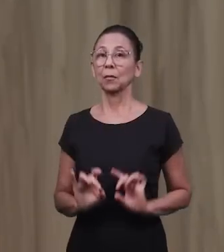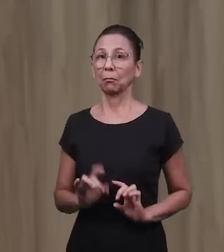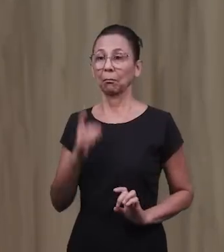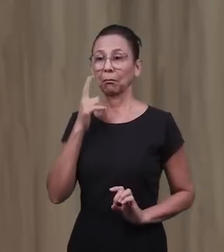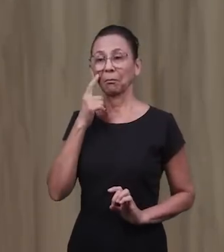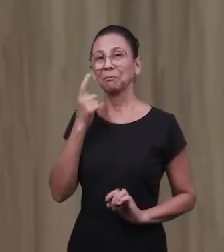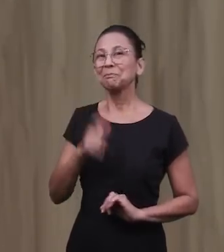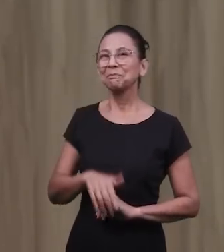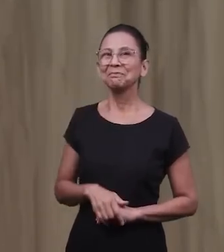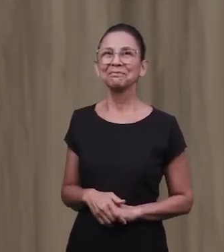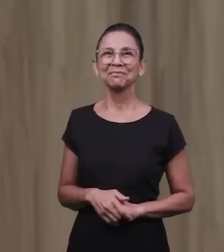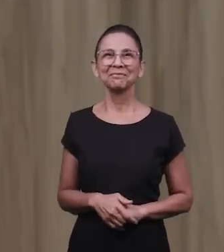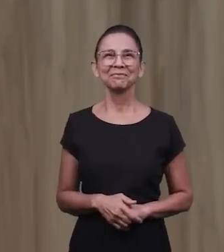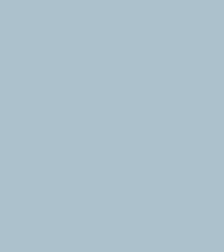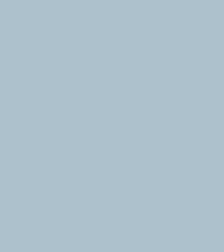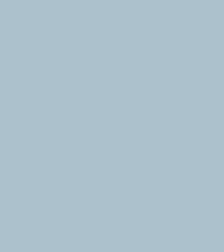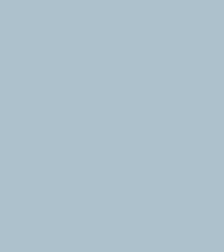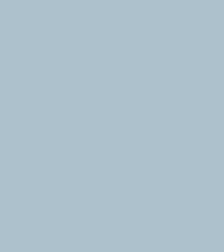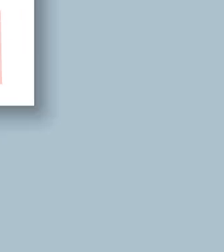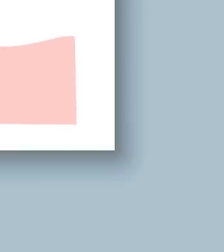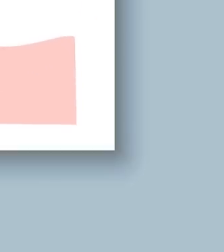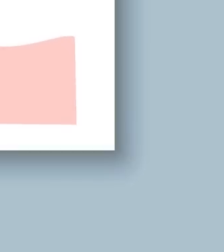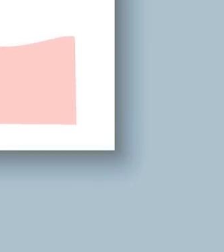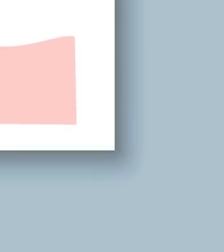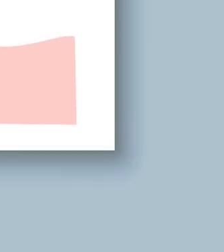educação especial. Vamos assistir.